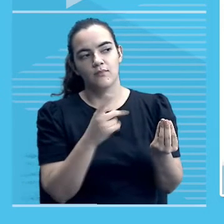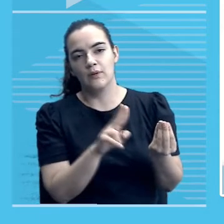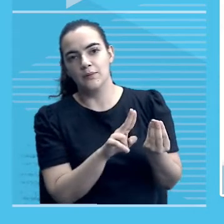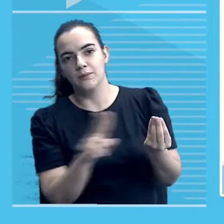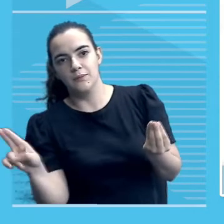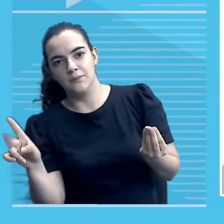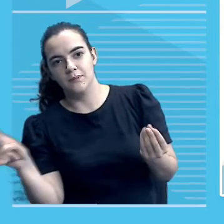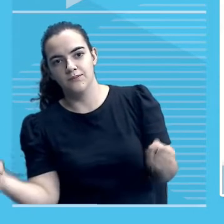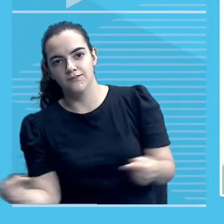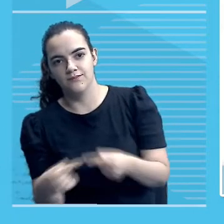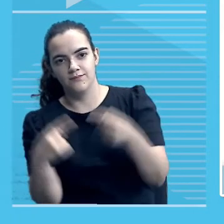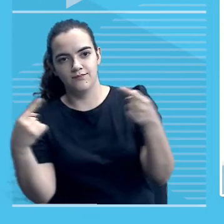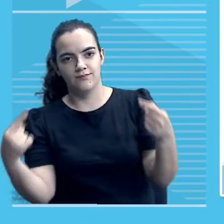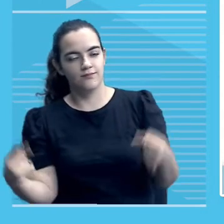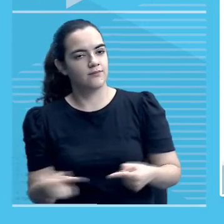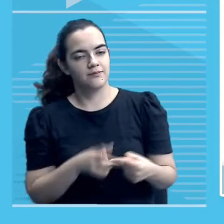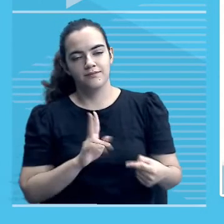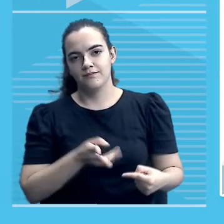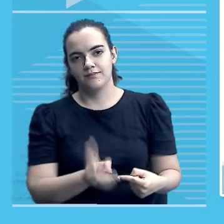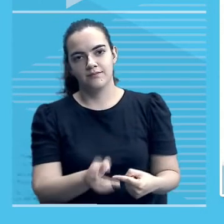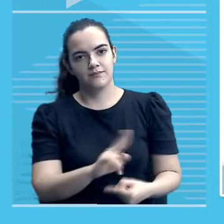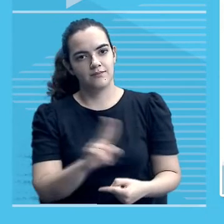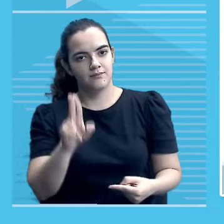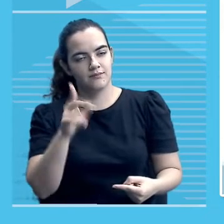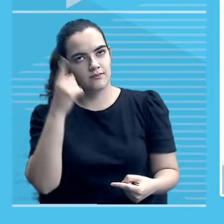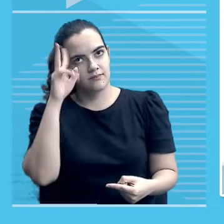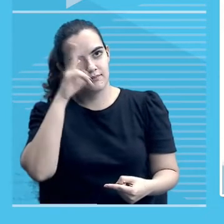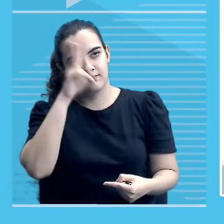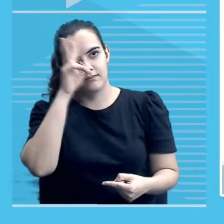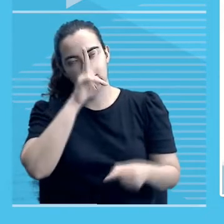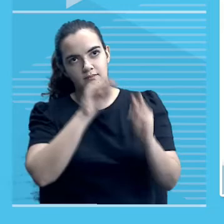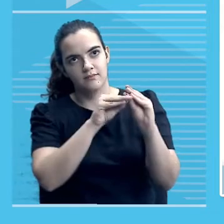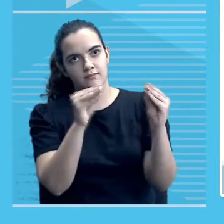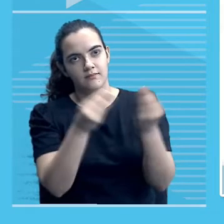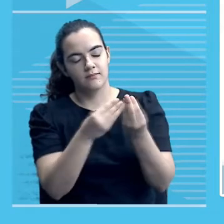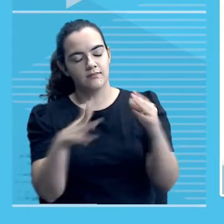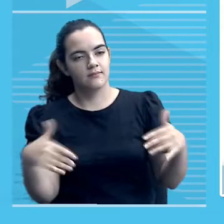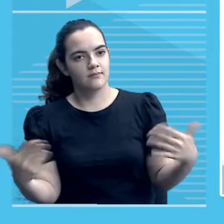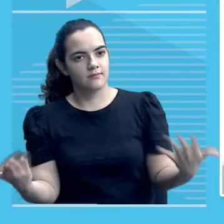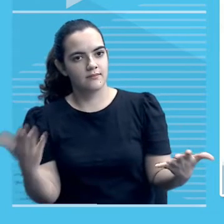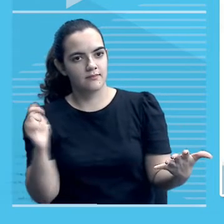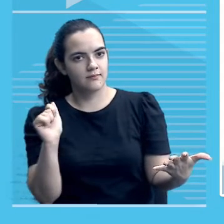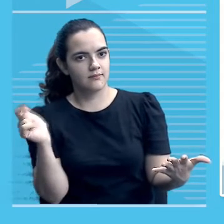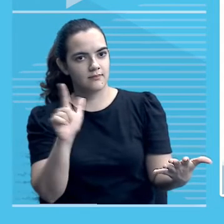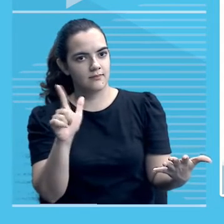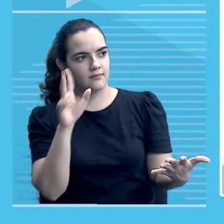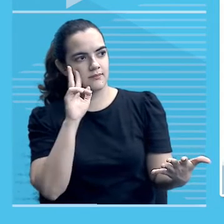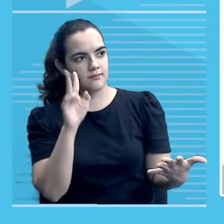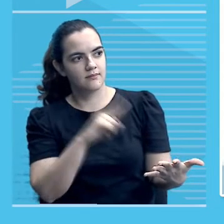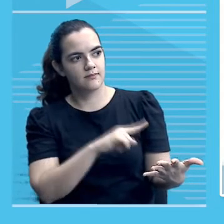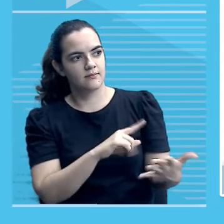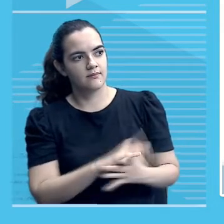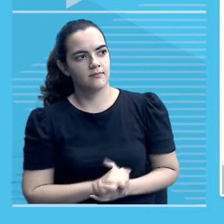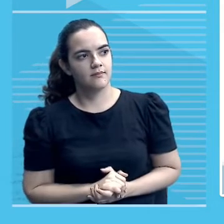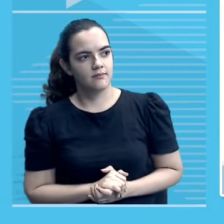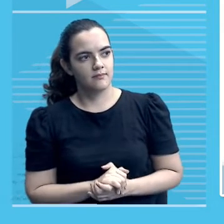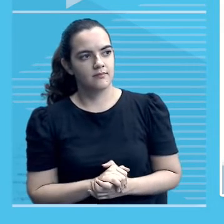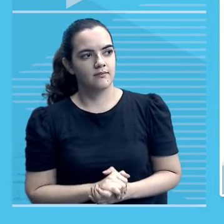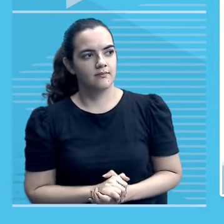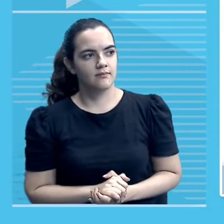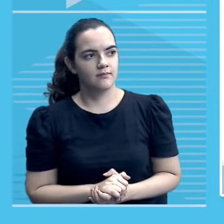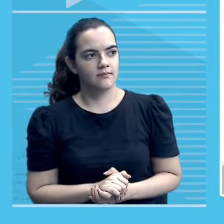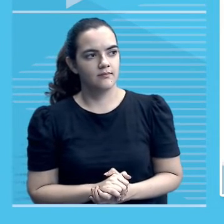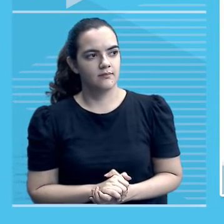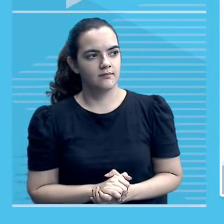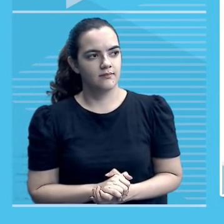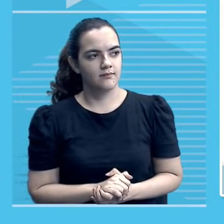de estanho 2 ou brometo de estanho 4. Você só pode colocar algariz romano se o elemento possuir duas valências. O